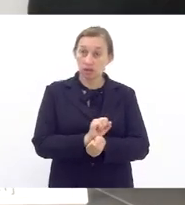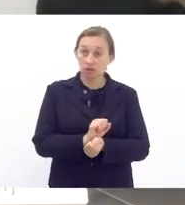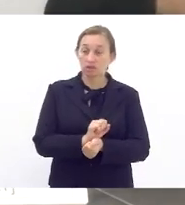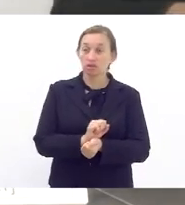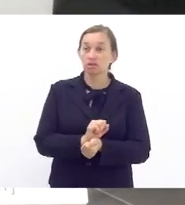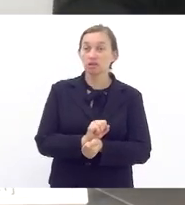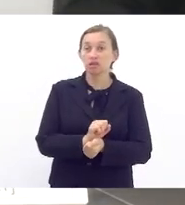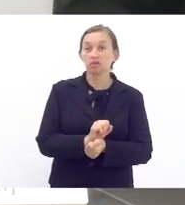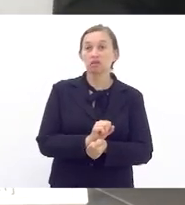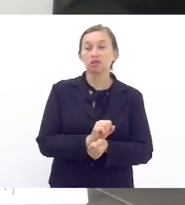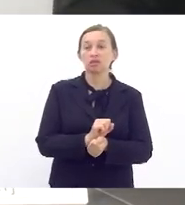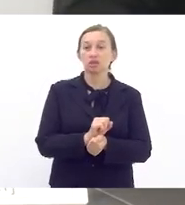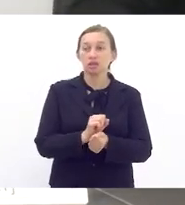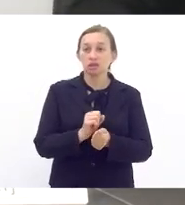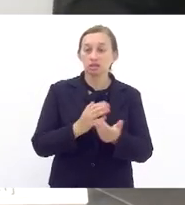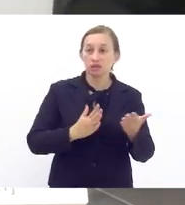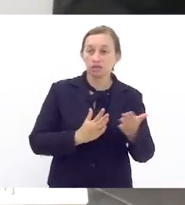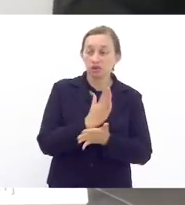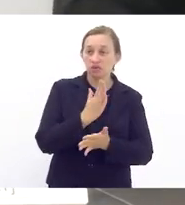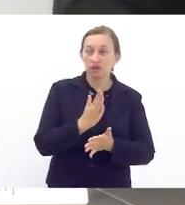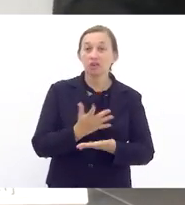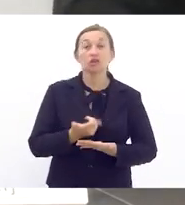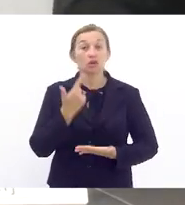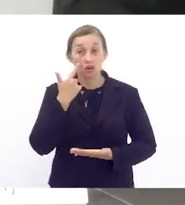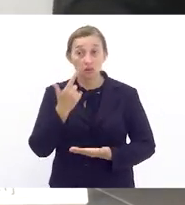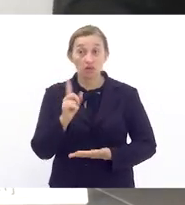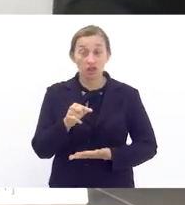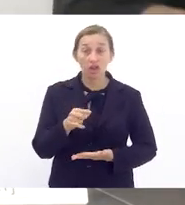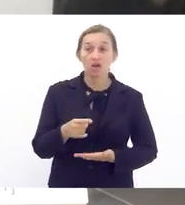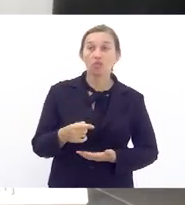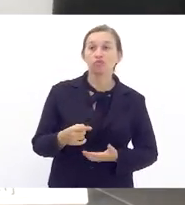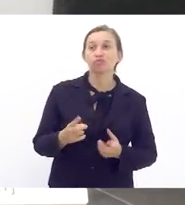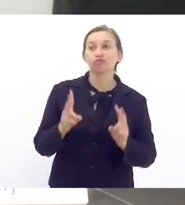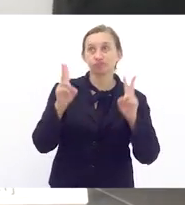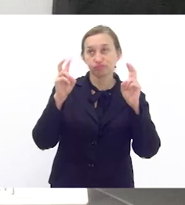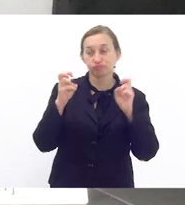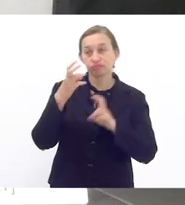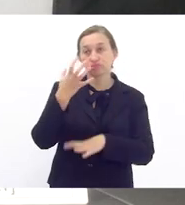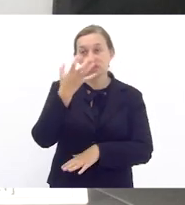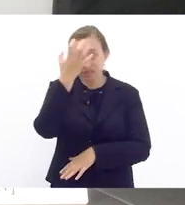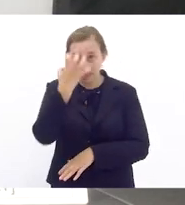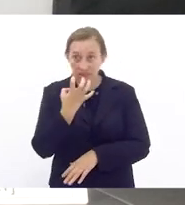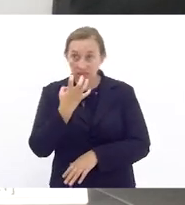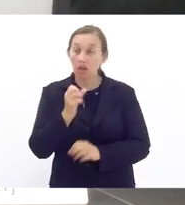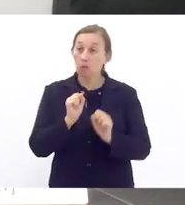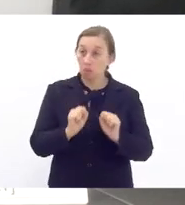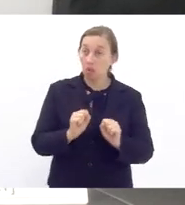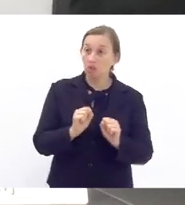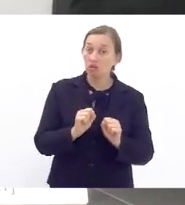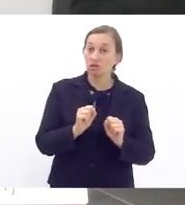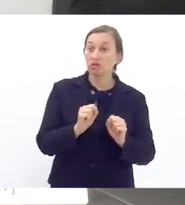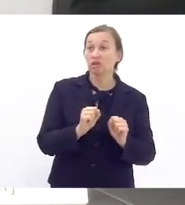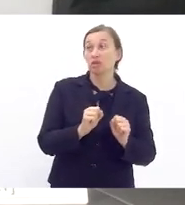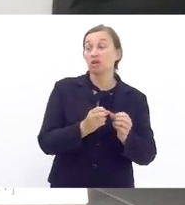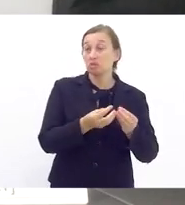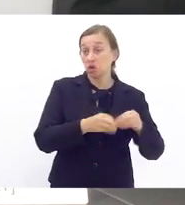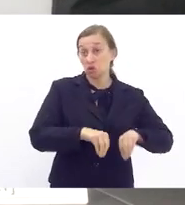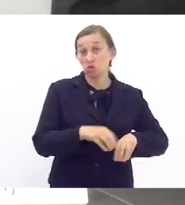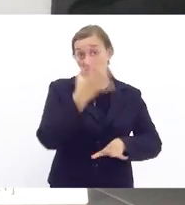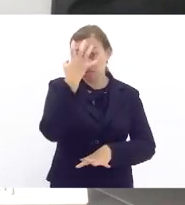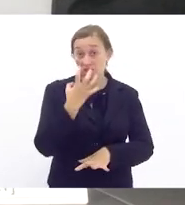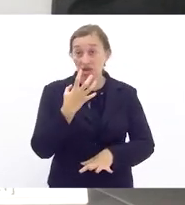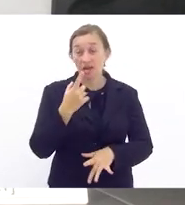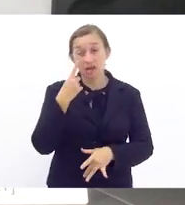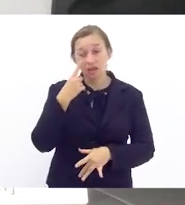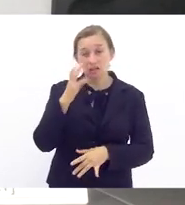rebocadas, né? Então, a gente precisa fazer a mais. Mas o que eu vi é isso, que a situação é grave, ela pode trazer consequências graves, porque imagina você